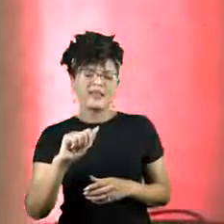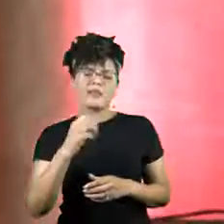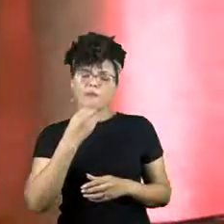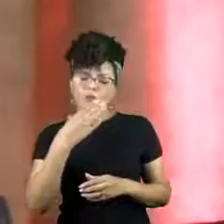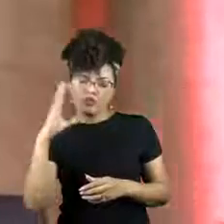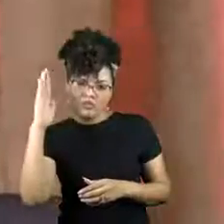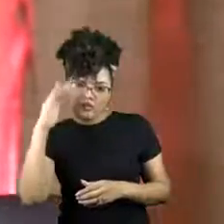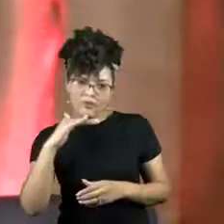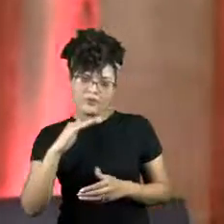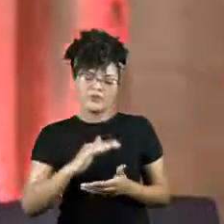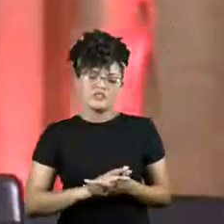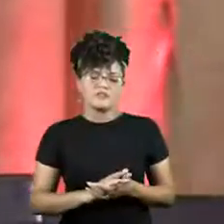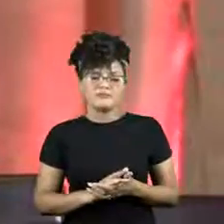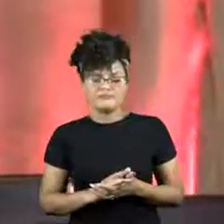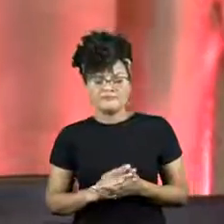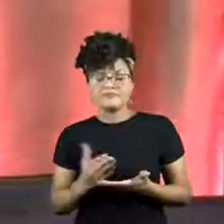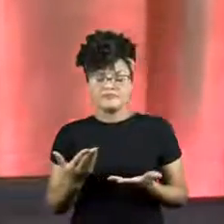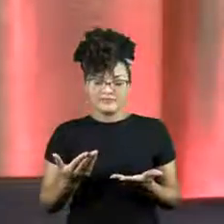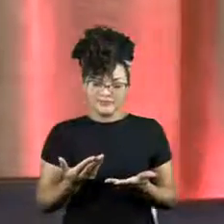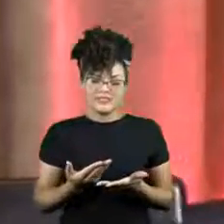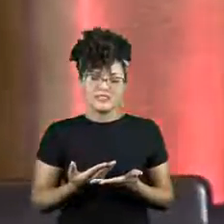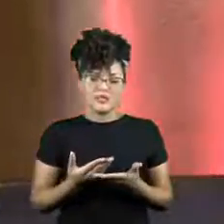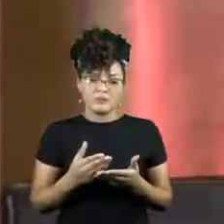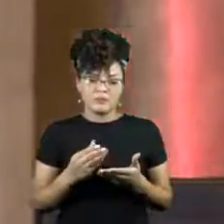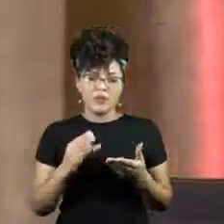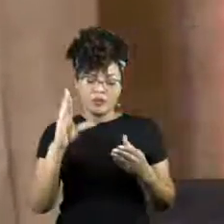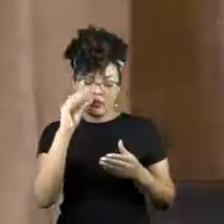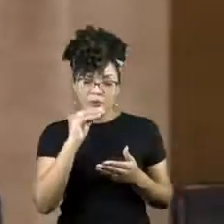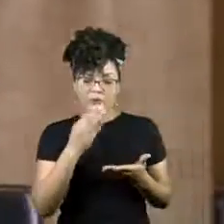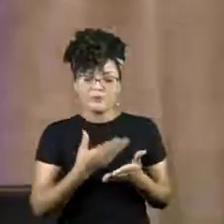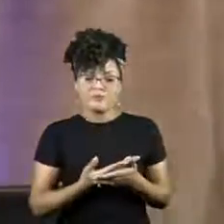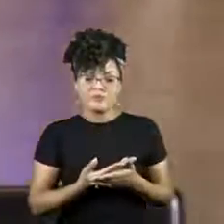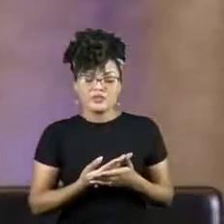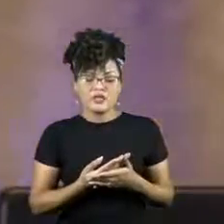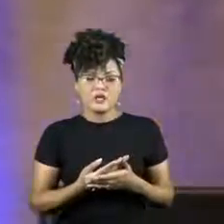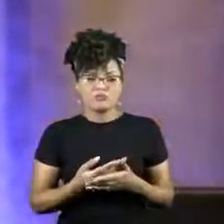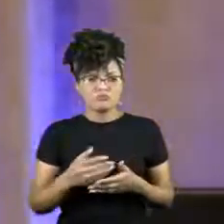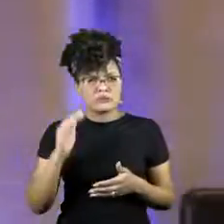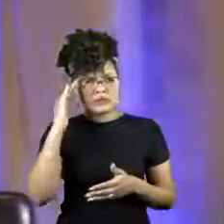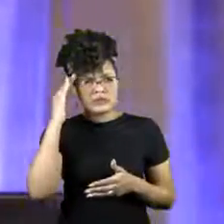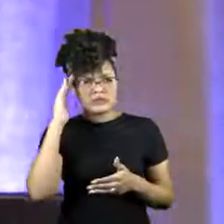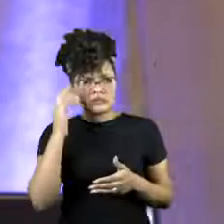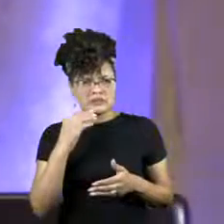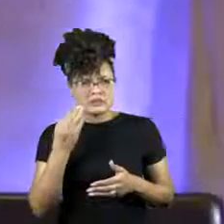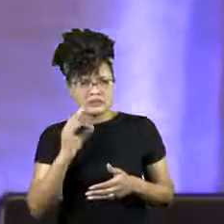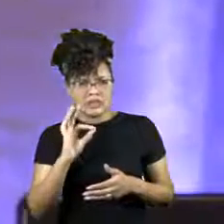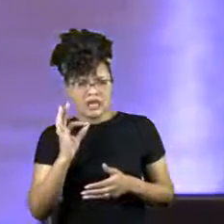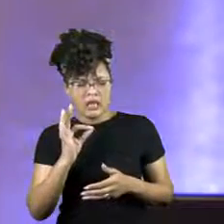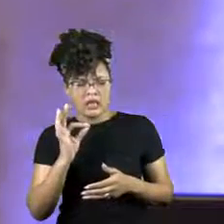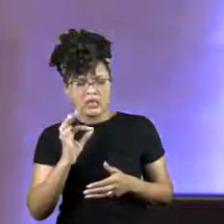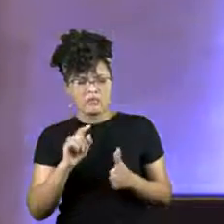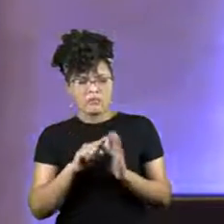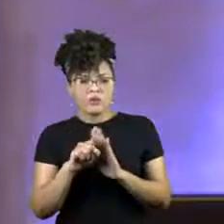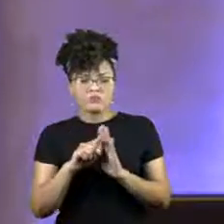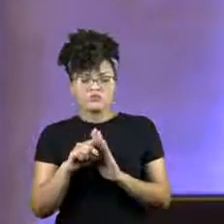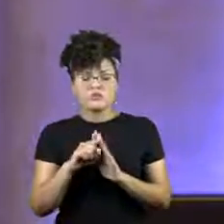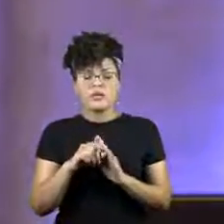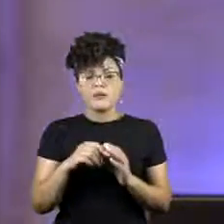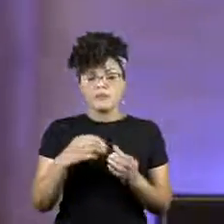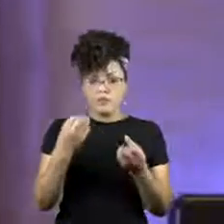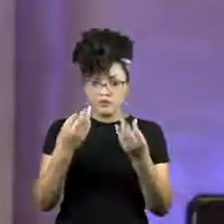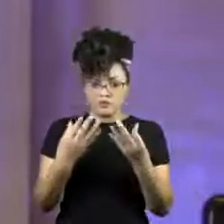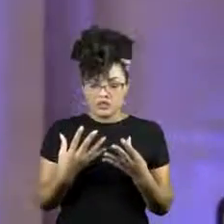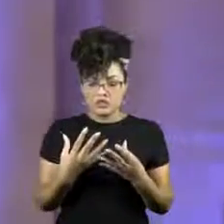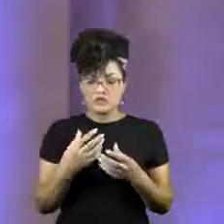tudo bem? Camila, sim, né, se eu entendi bem sua pergunta, você está comentando sobre a precipitação, né, e se o método de Felênios